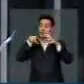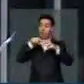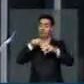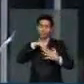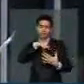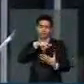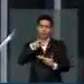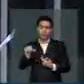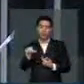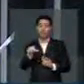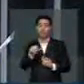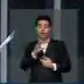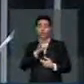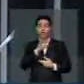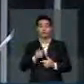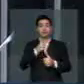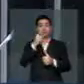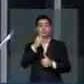em